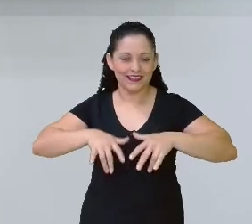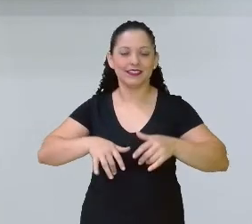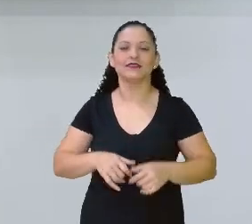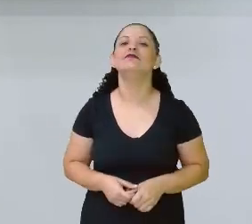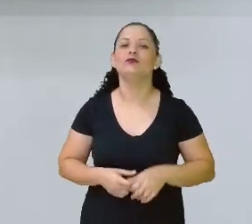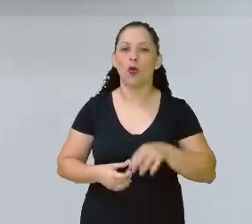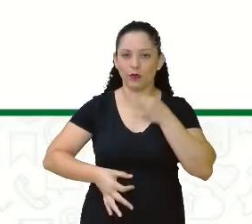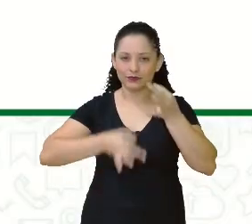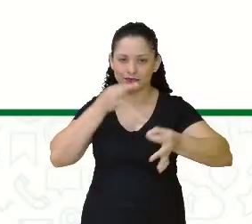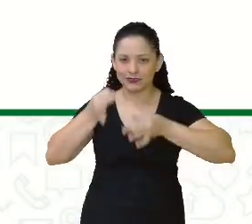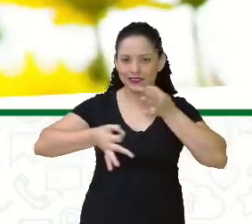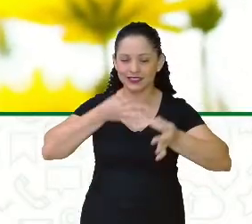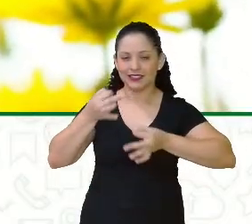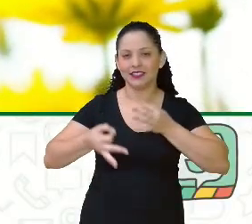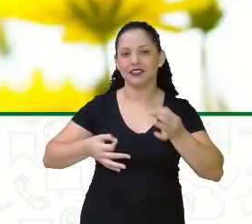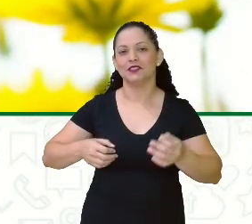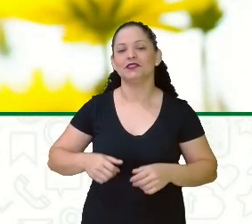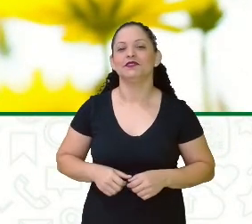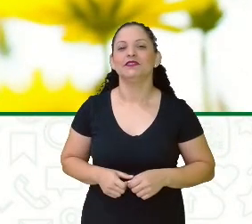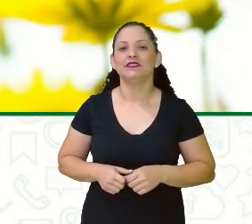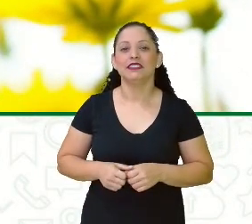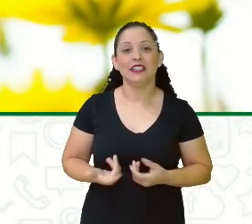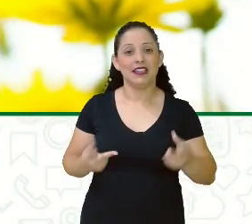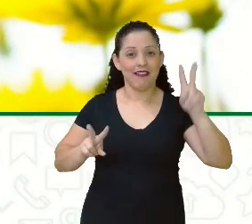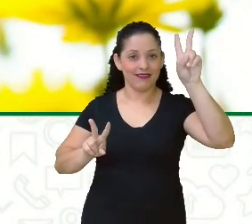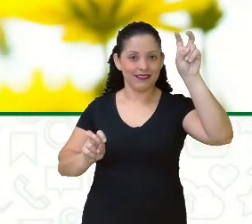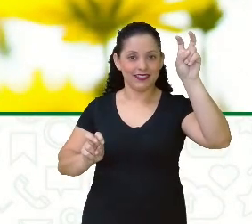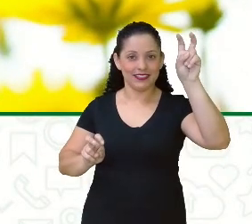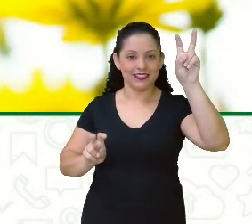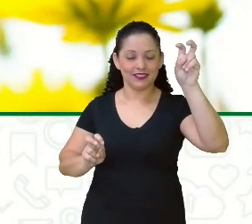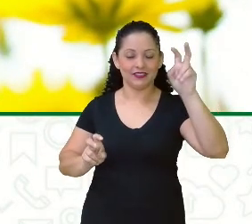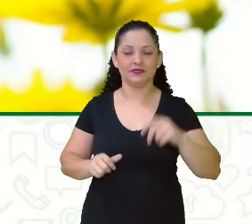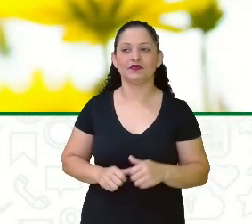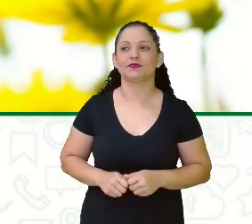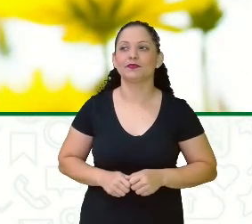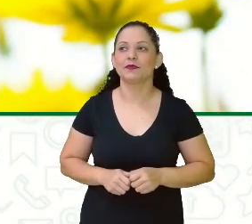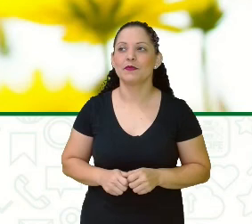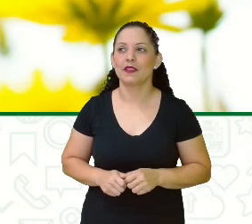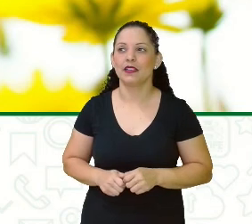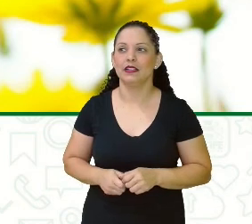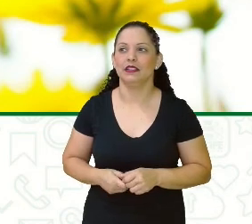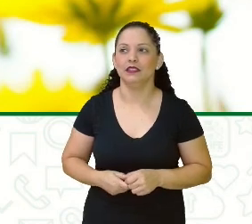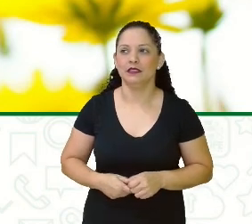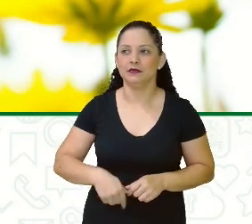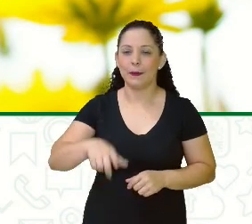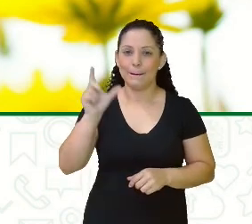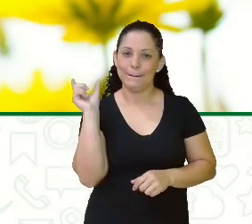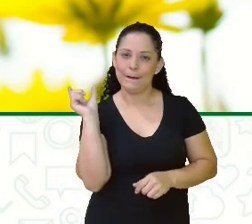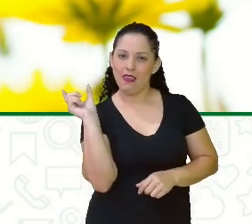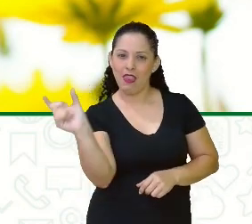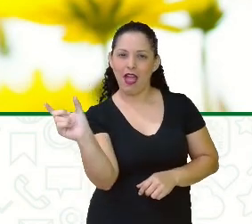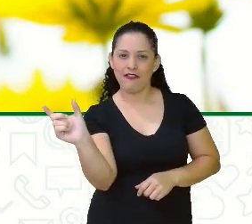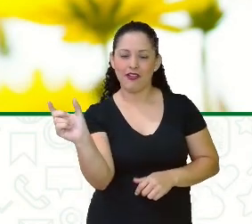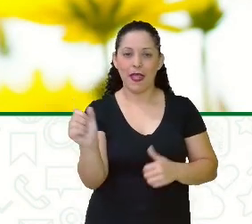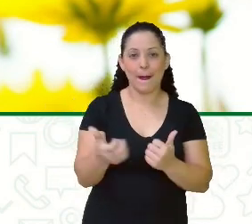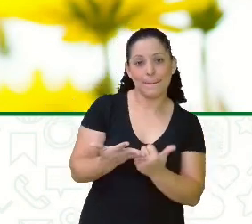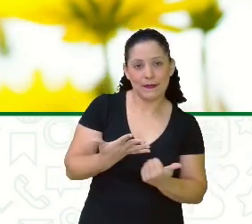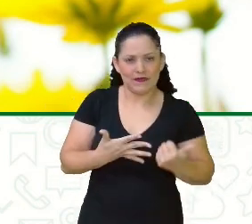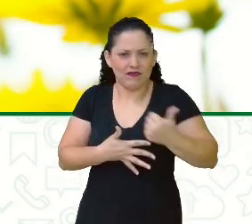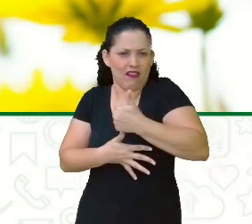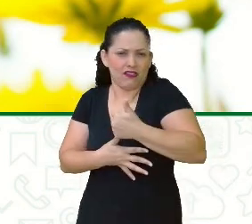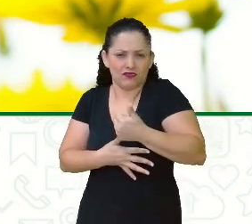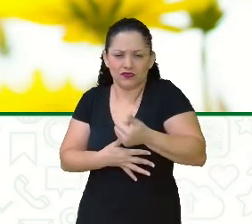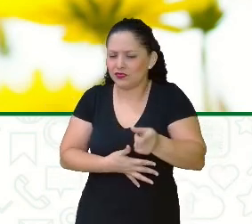lá, tá? Olha a frase que eu trouxe. Palavra não é privilégio de algumas